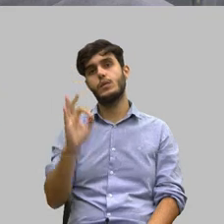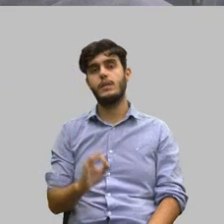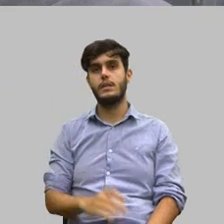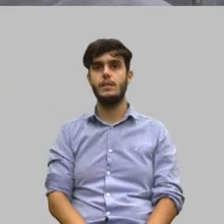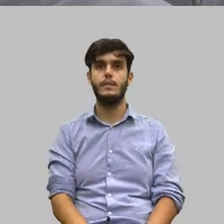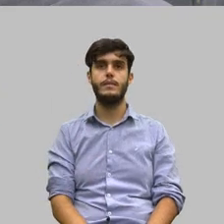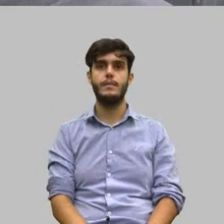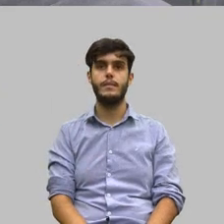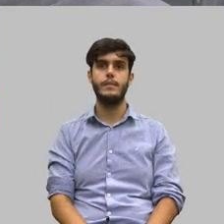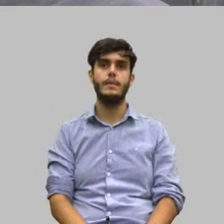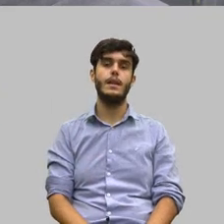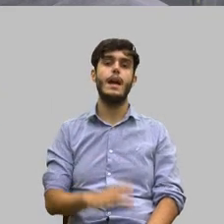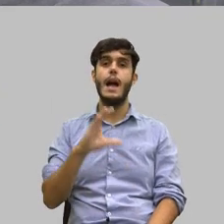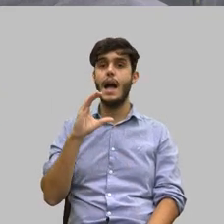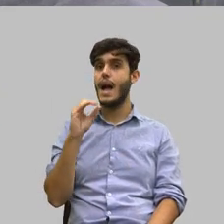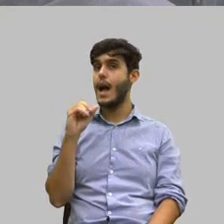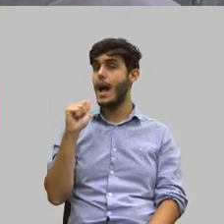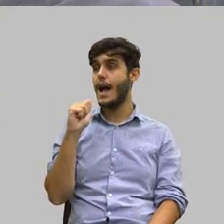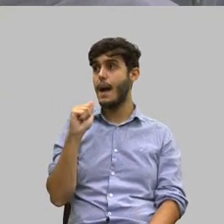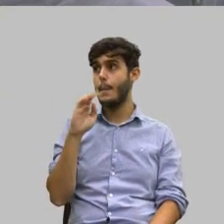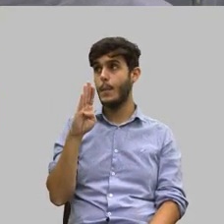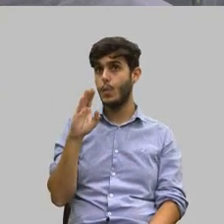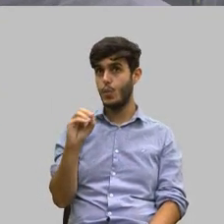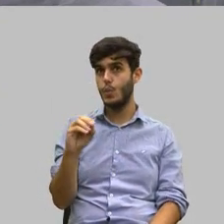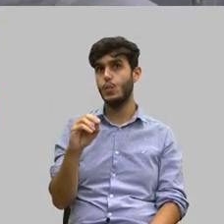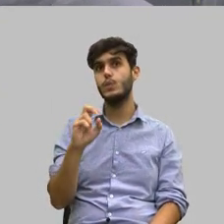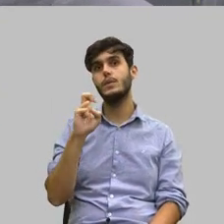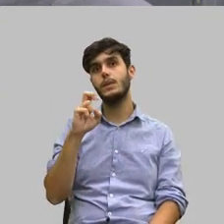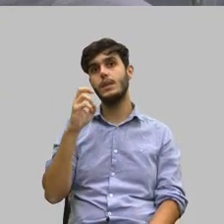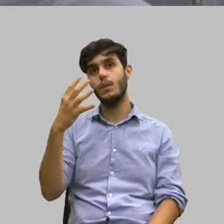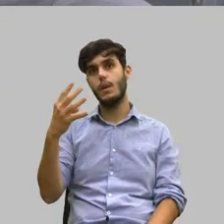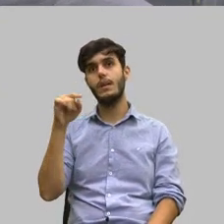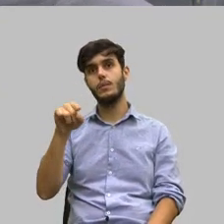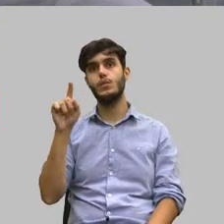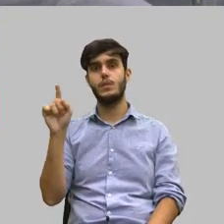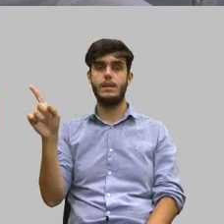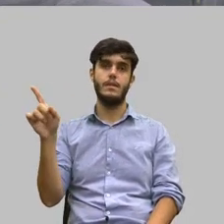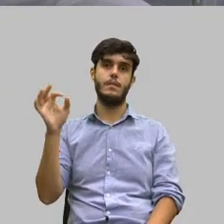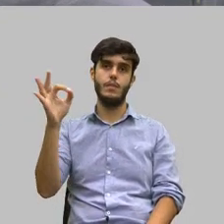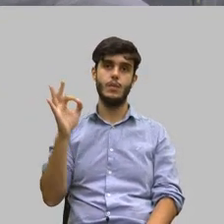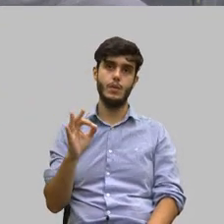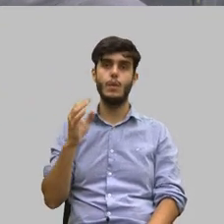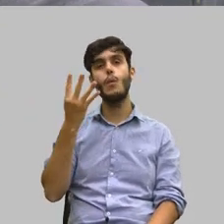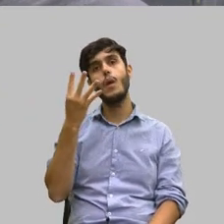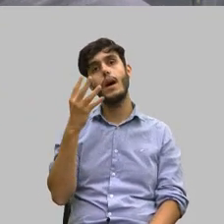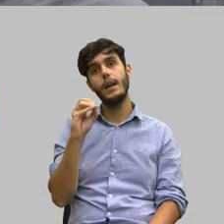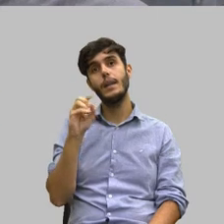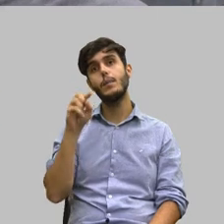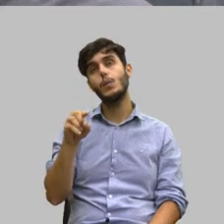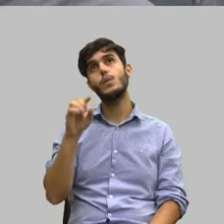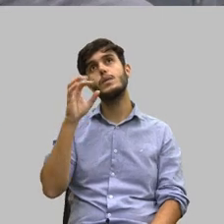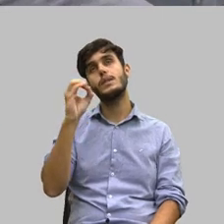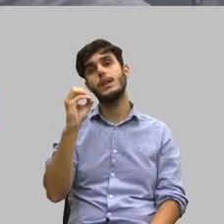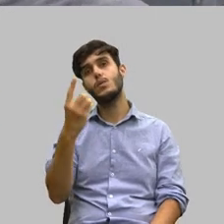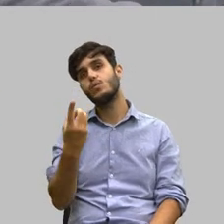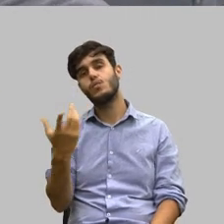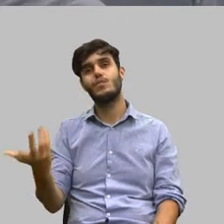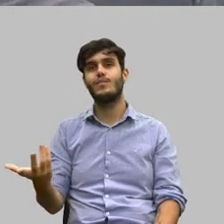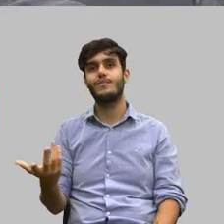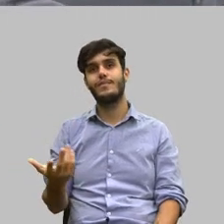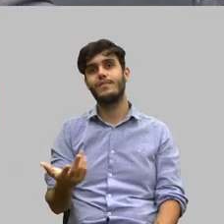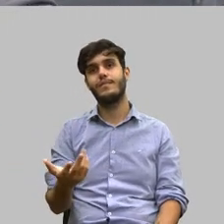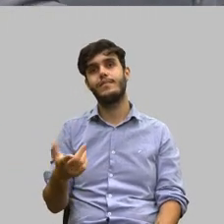de cabos 13.55 de terceira Sargento 40.0 Ou seja a base da